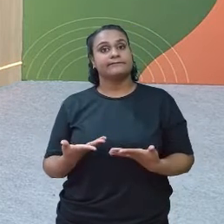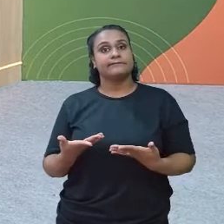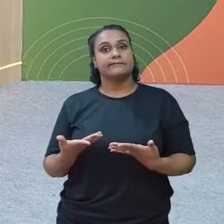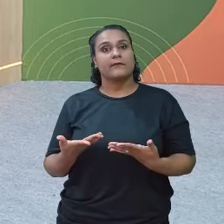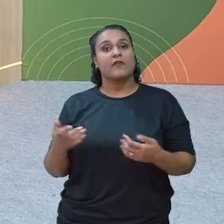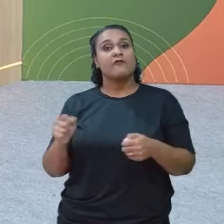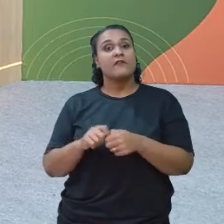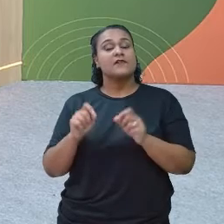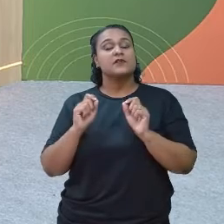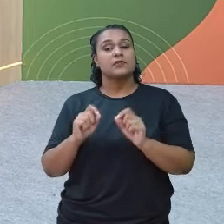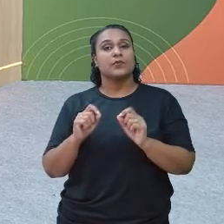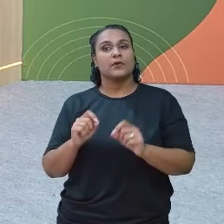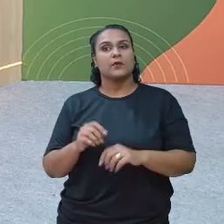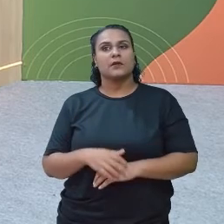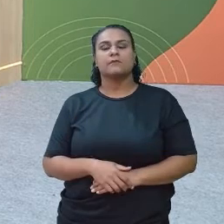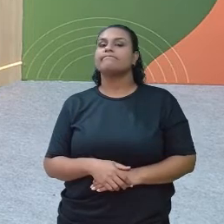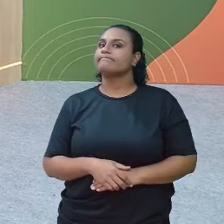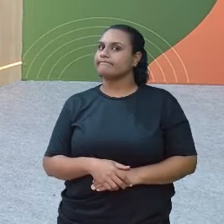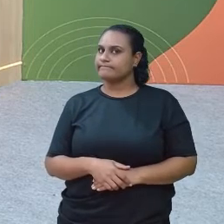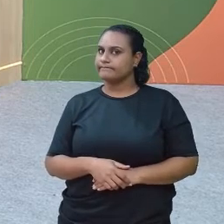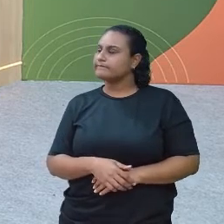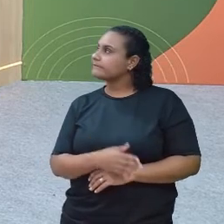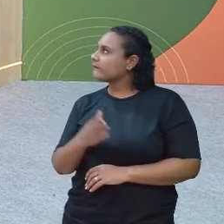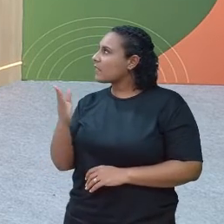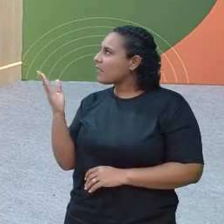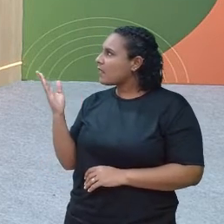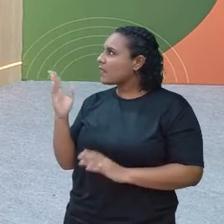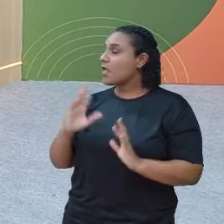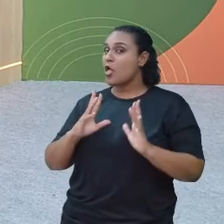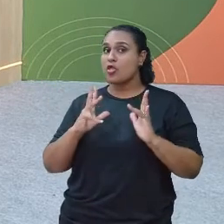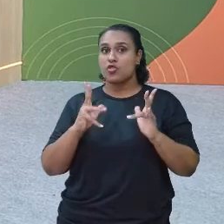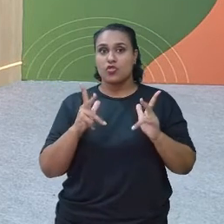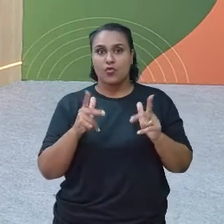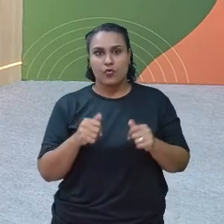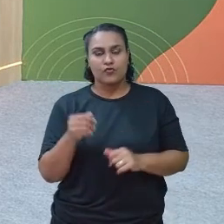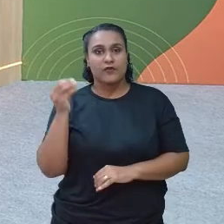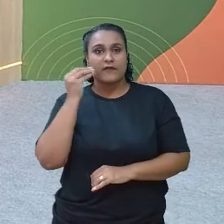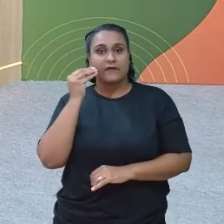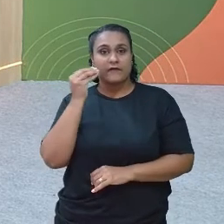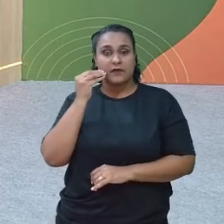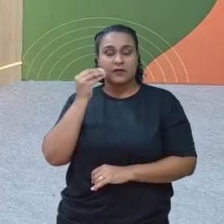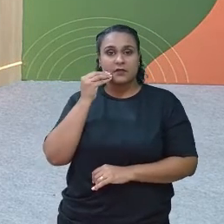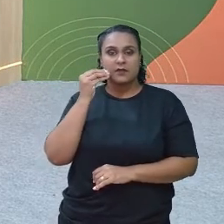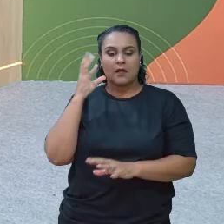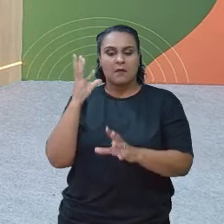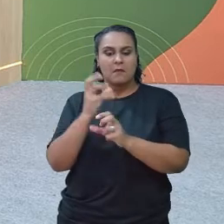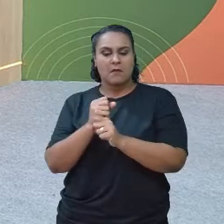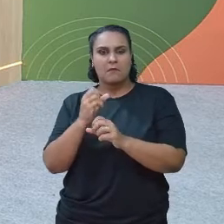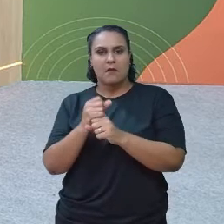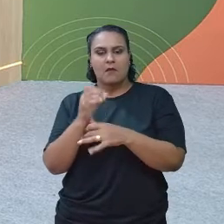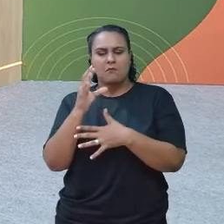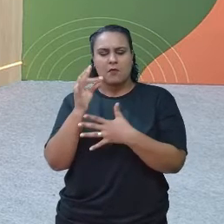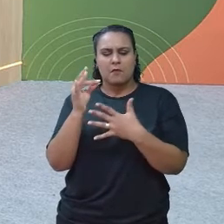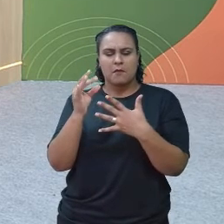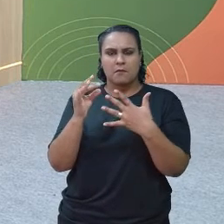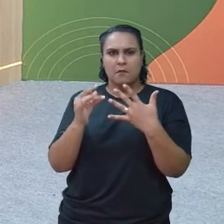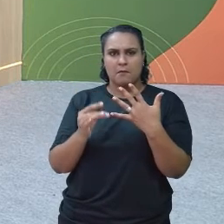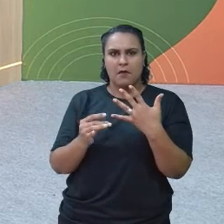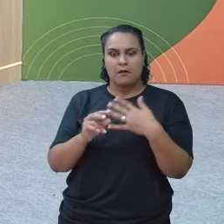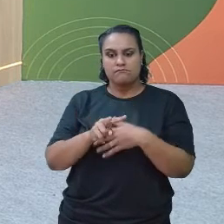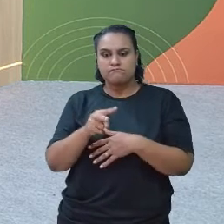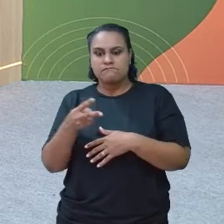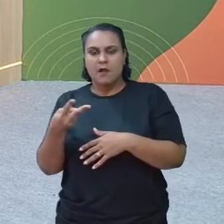agora é essas situações que nós temos aqui, a gente vai tentar fazer uma passagem da descrição para o